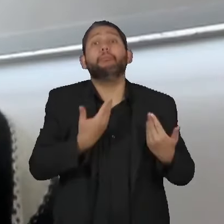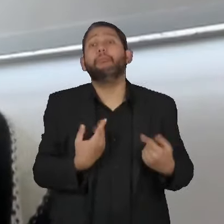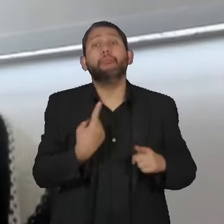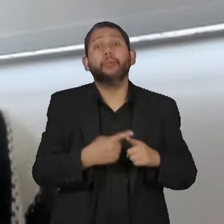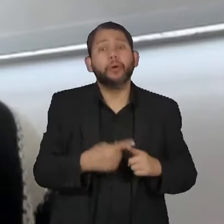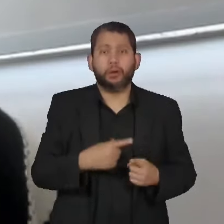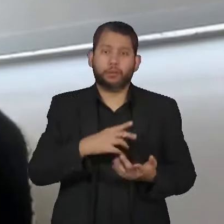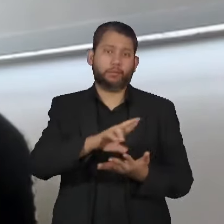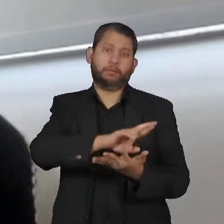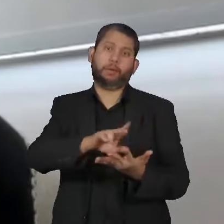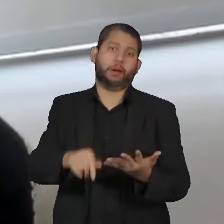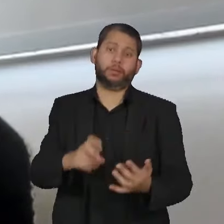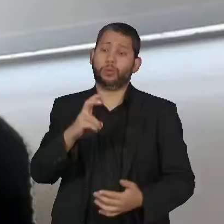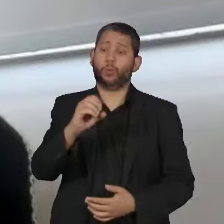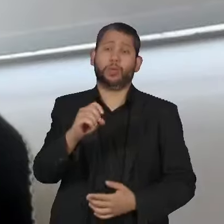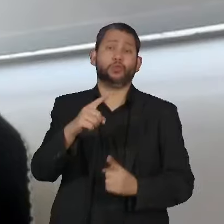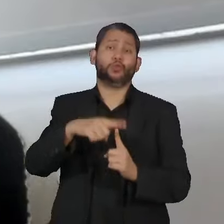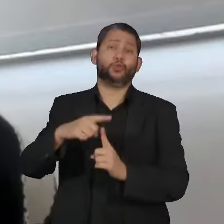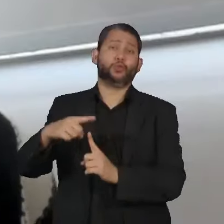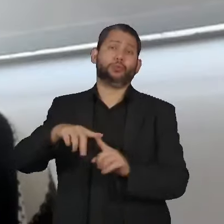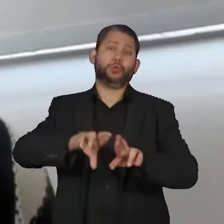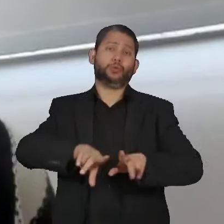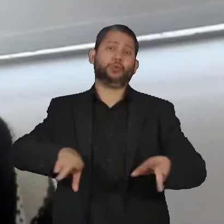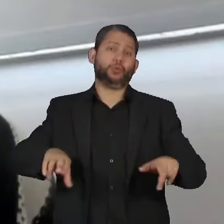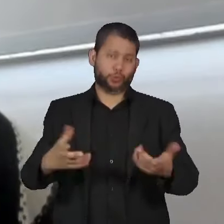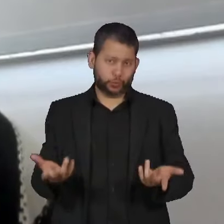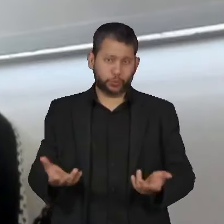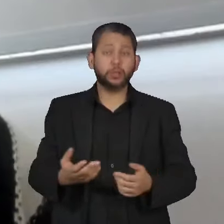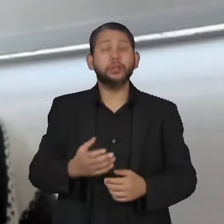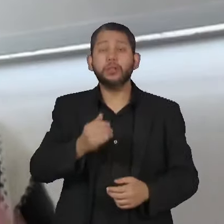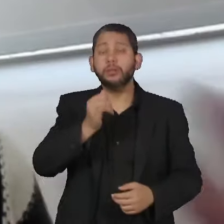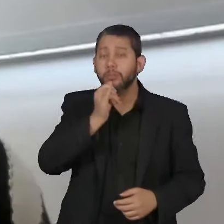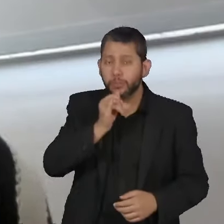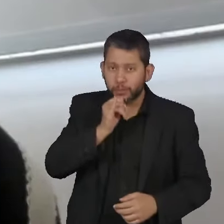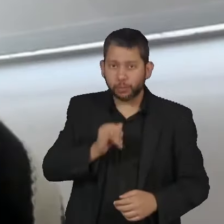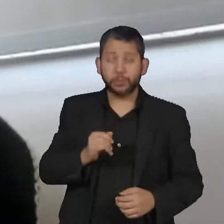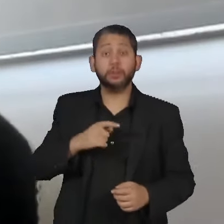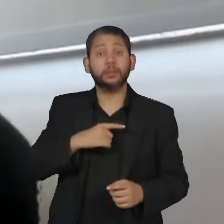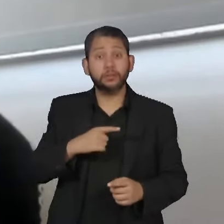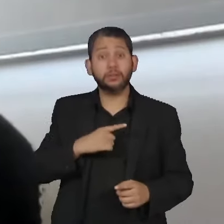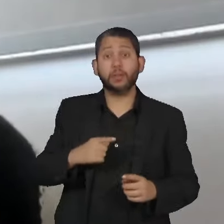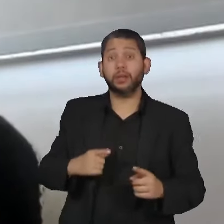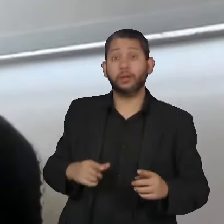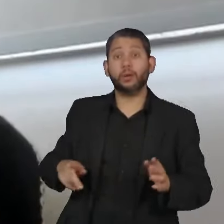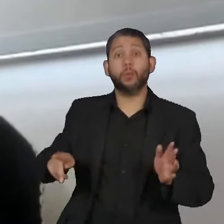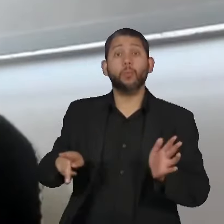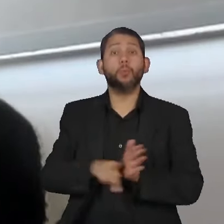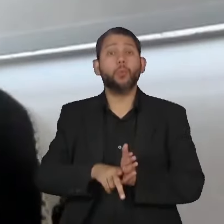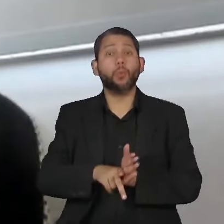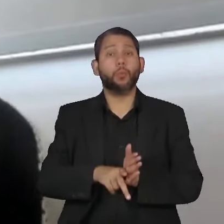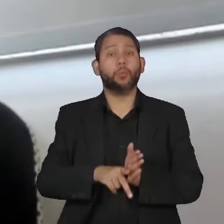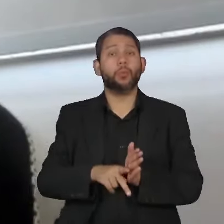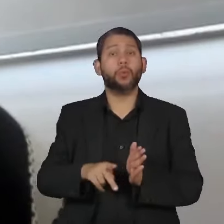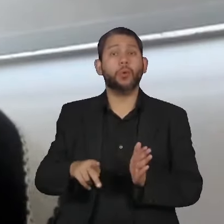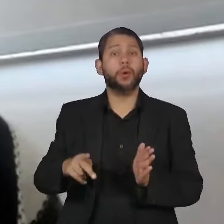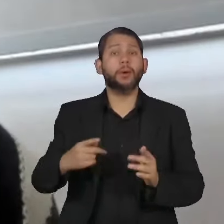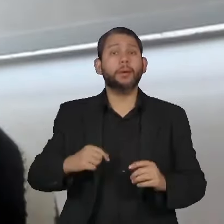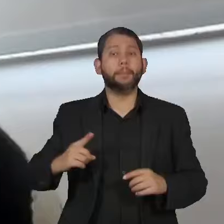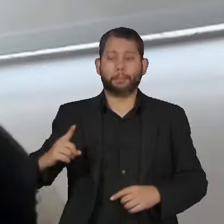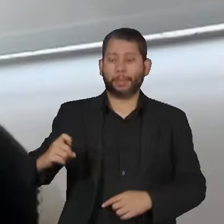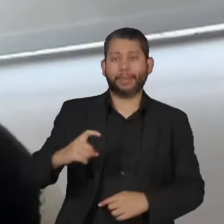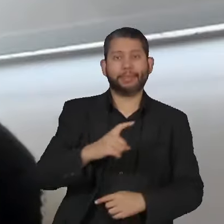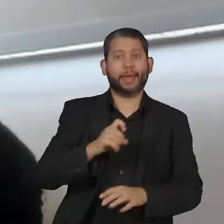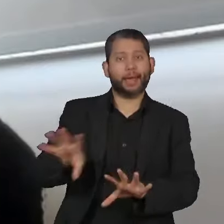tem mais de 50 tipos de linfoma. Então, a gente tem tipos de linfoma que aparecem por conta de contaminações